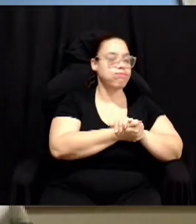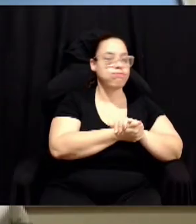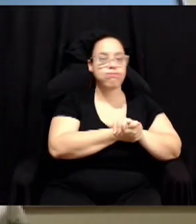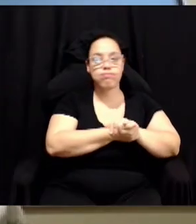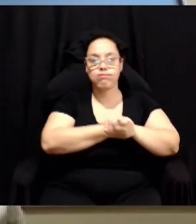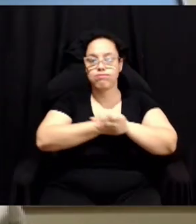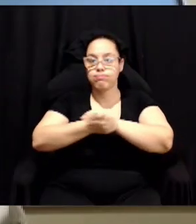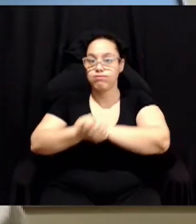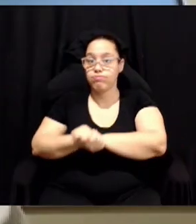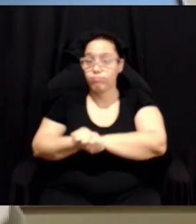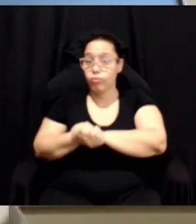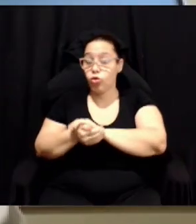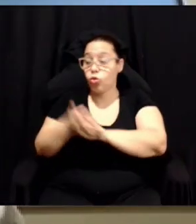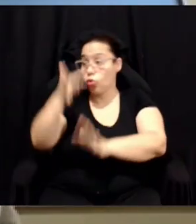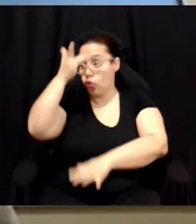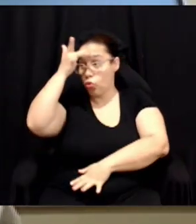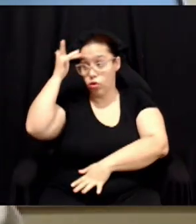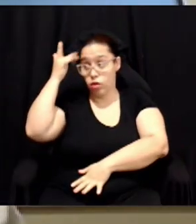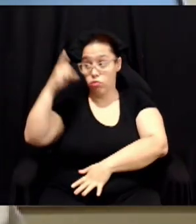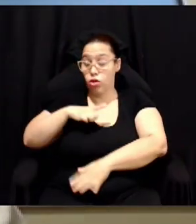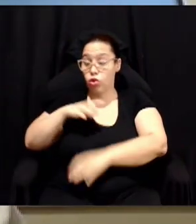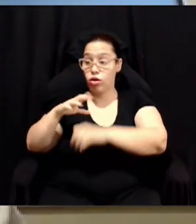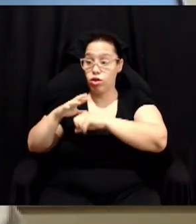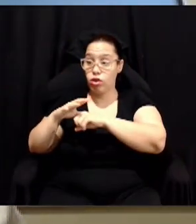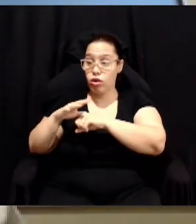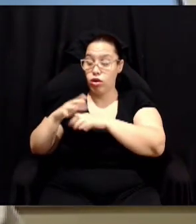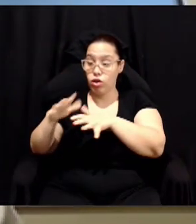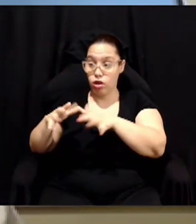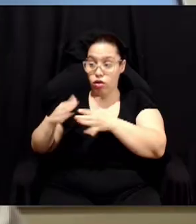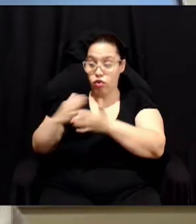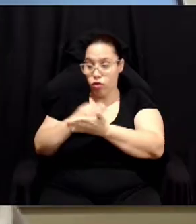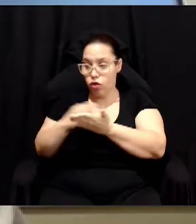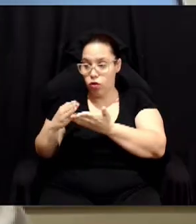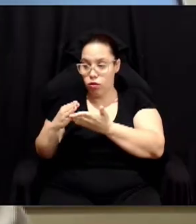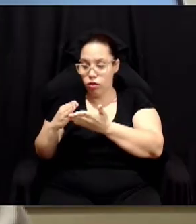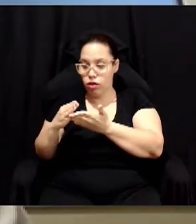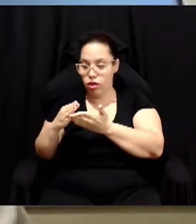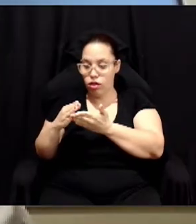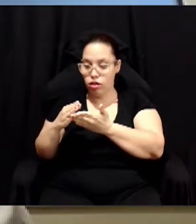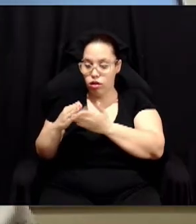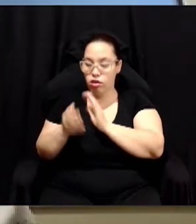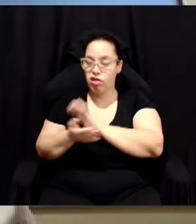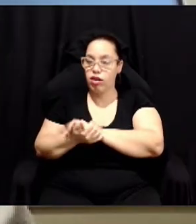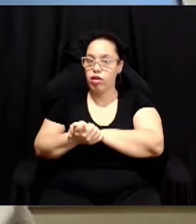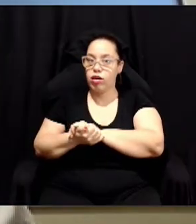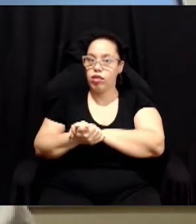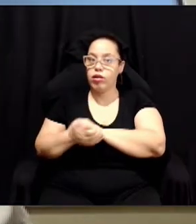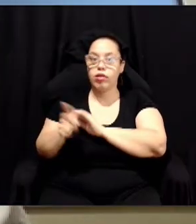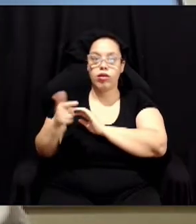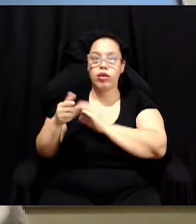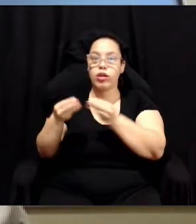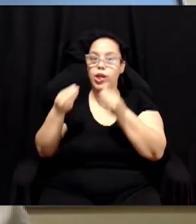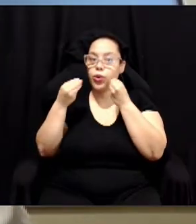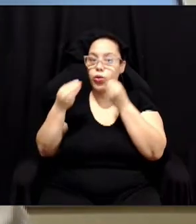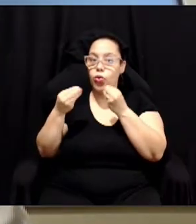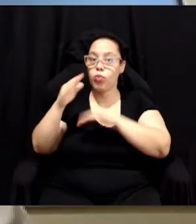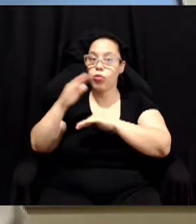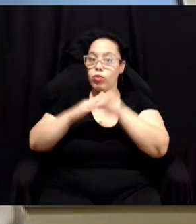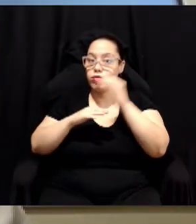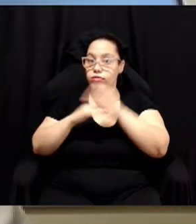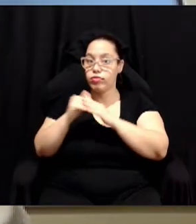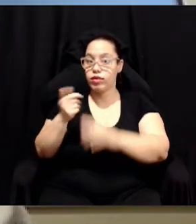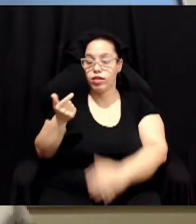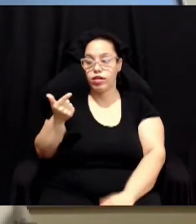Quando a pessoa tem Parkinson e vai começar o tratamento do Parkinson, não tem como tratar Parkinson sem tomar